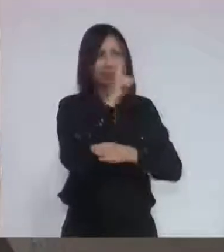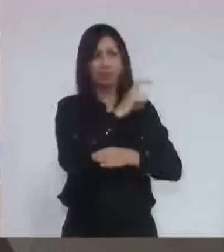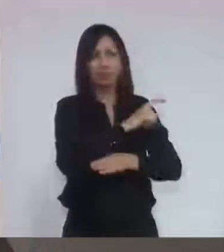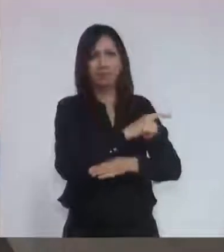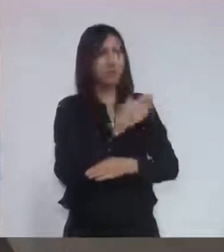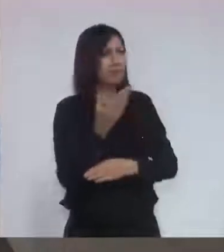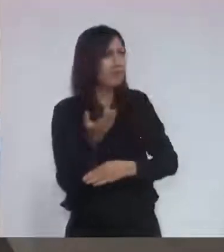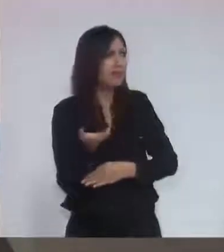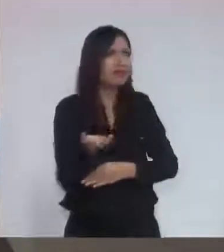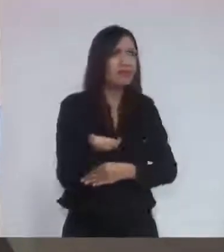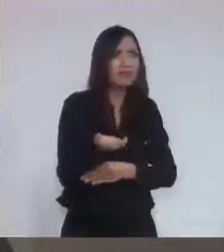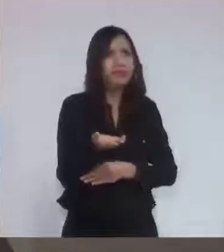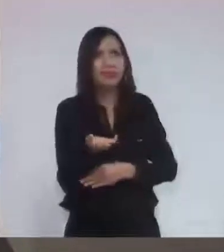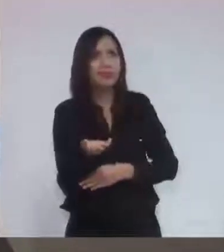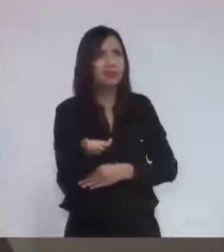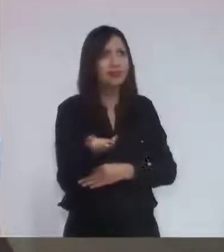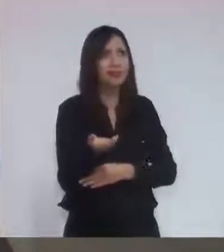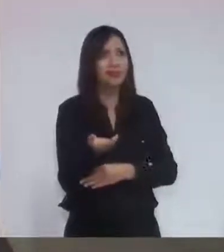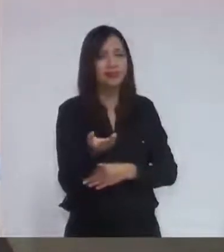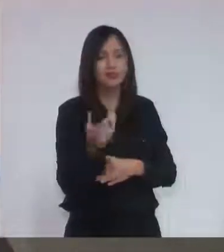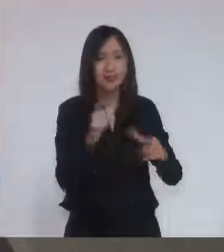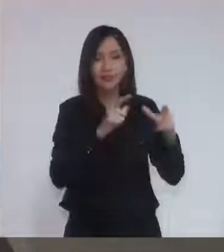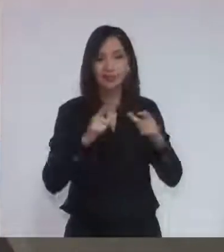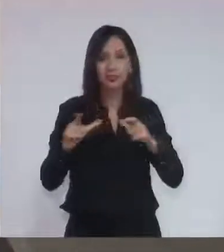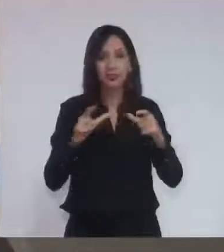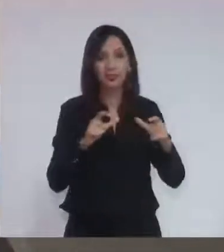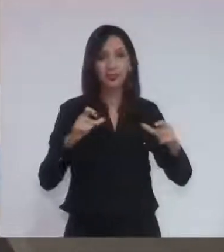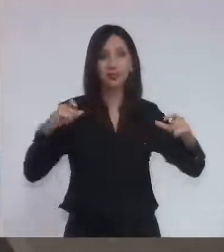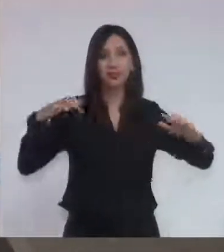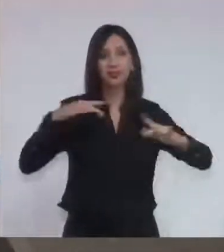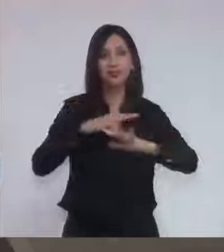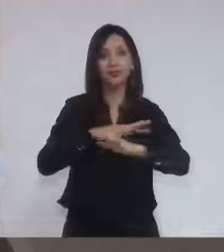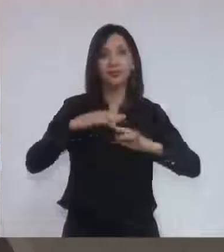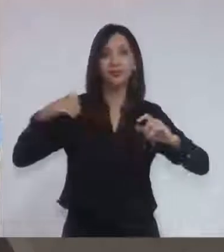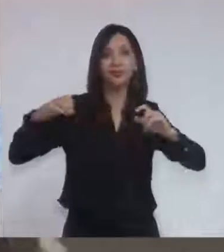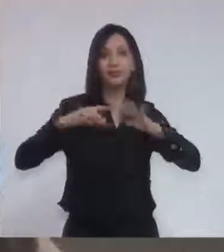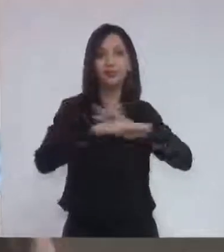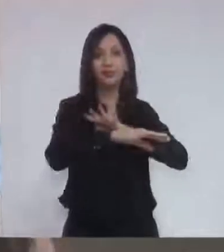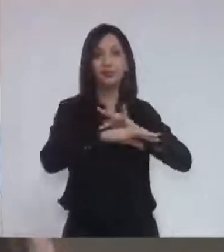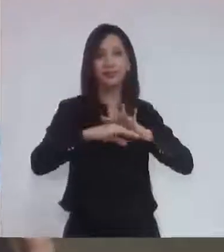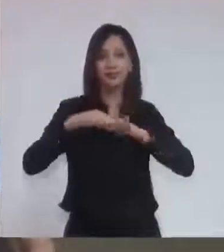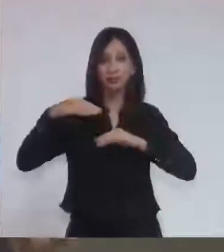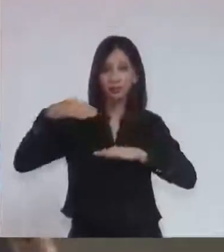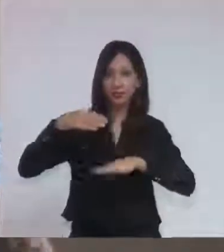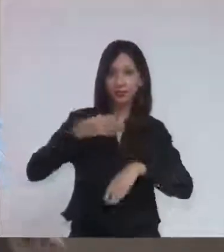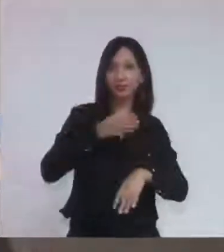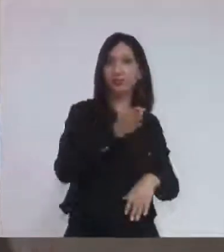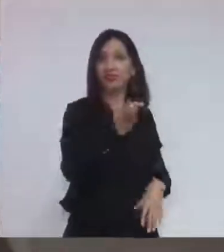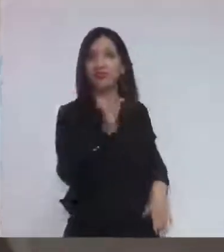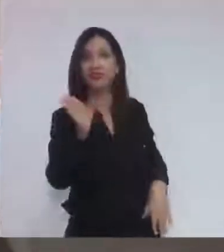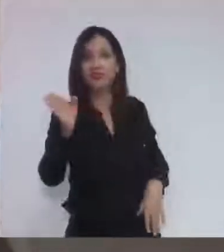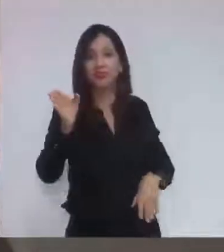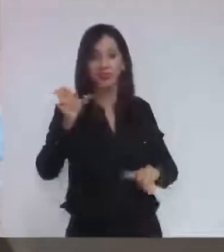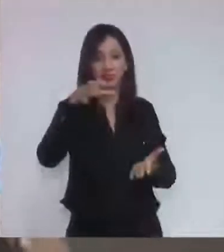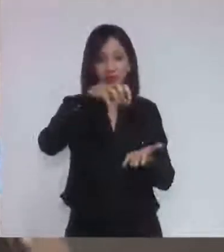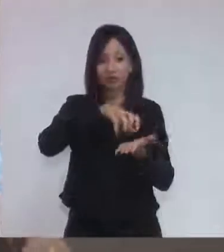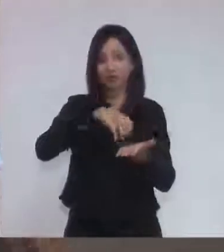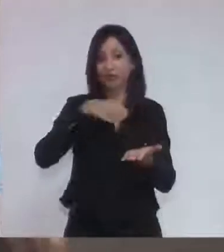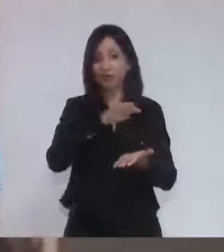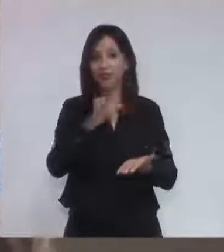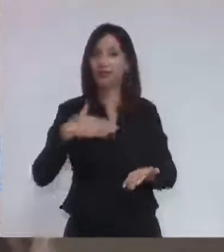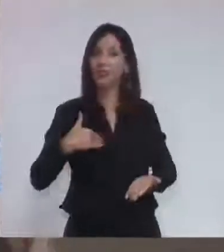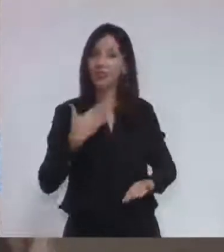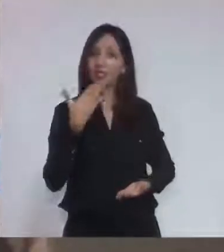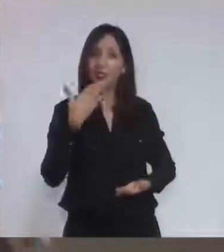É meio que automaticamente ali a logística, o fluxo de veículos te empurra para fora do centro, não é? Então isso é uma